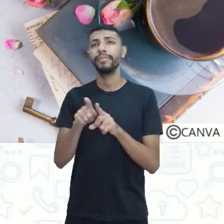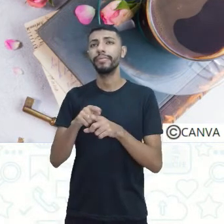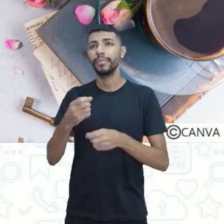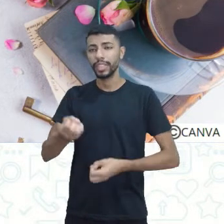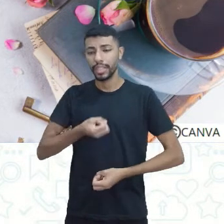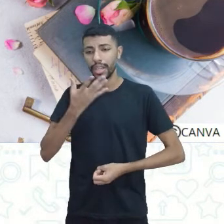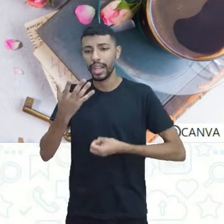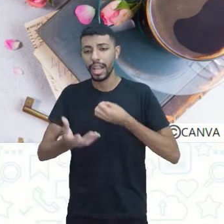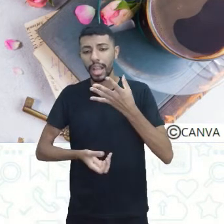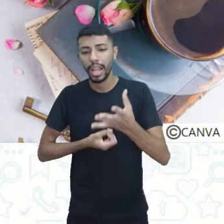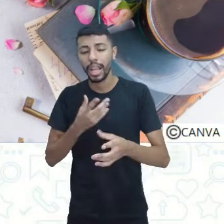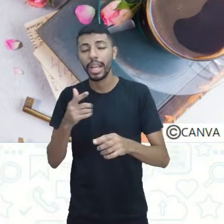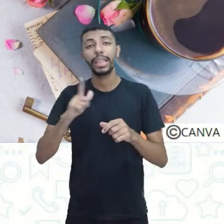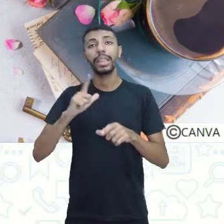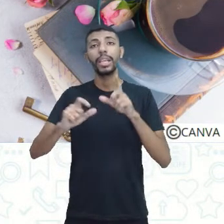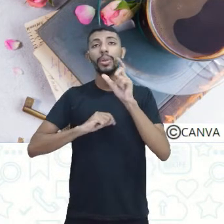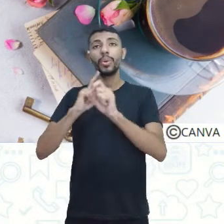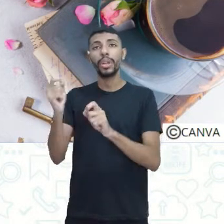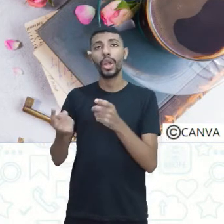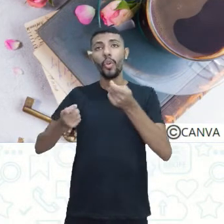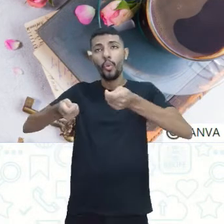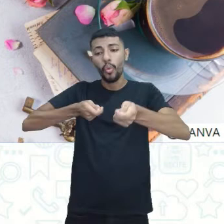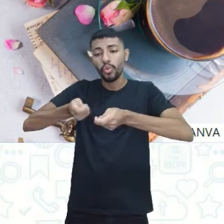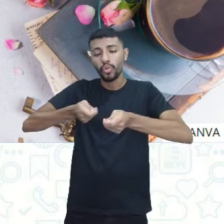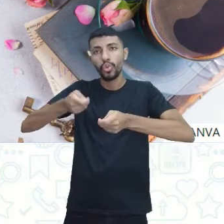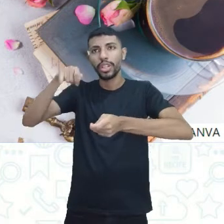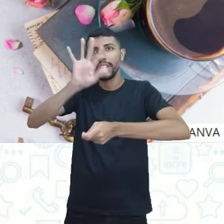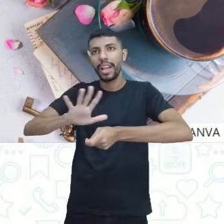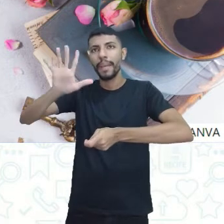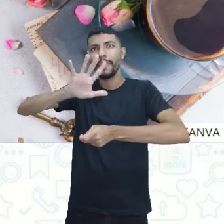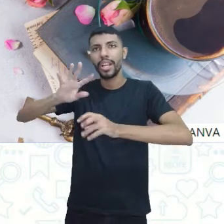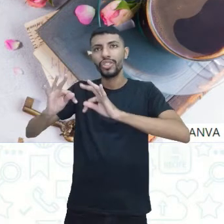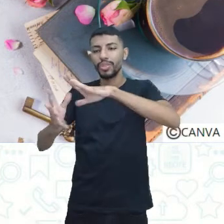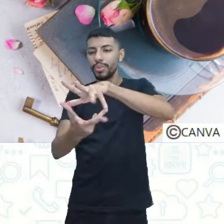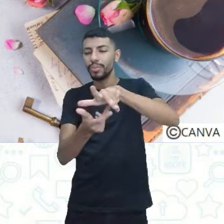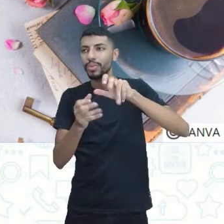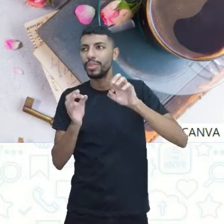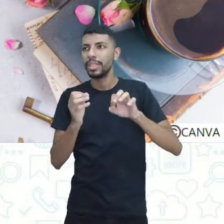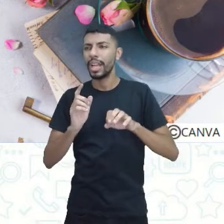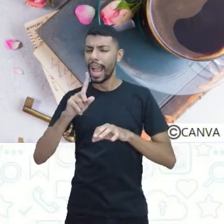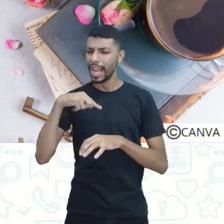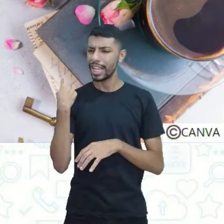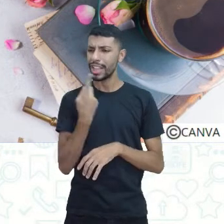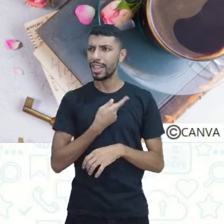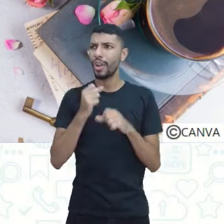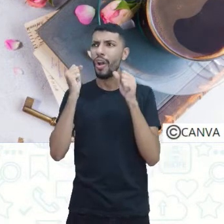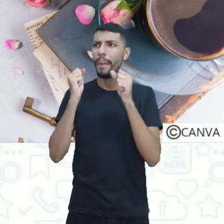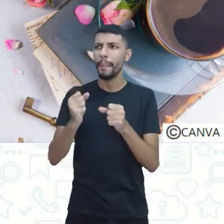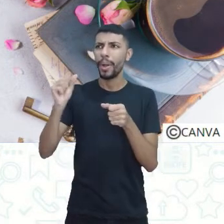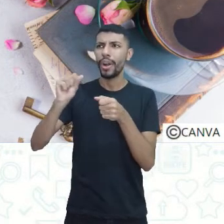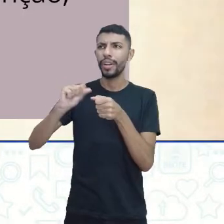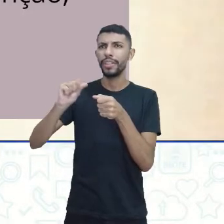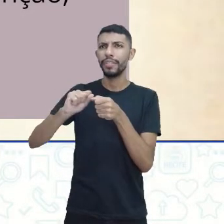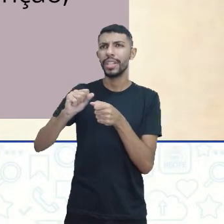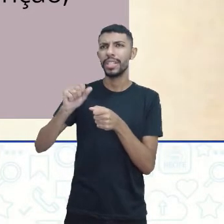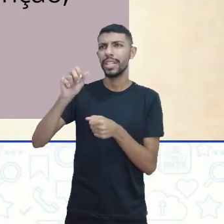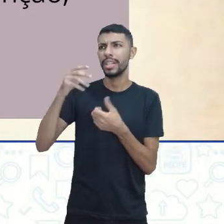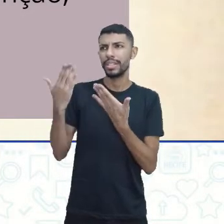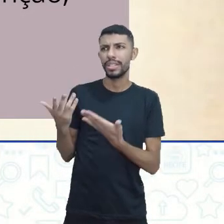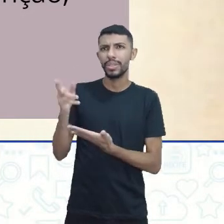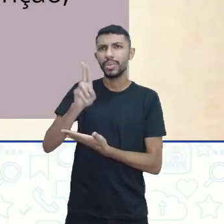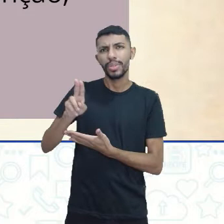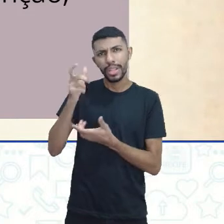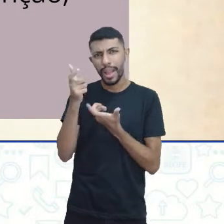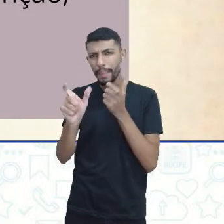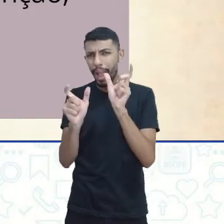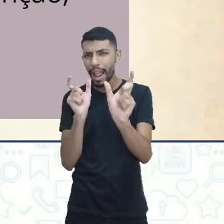quê? Controle da imagem que colocam no mundo. E aí, será que a gente pode fazer a mesma coisa através das palavras? A